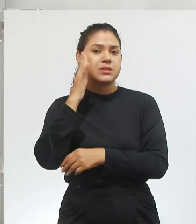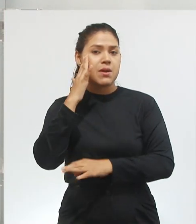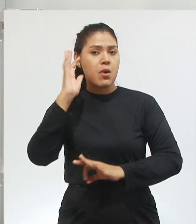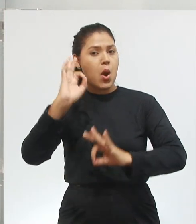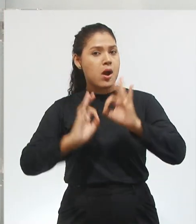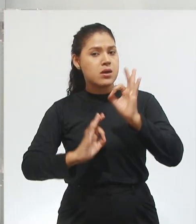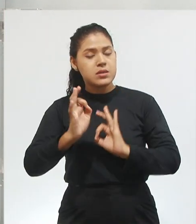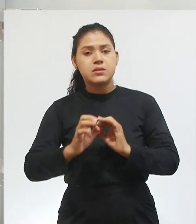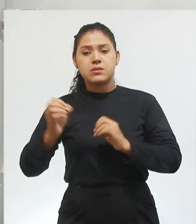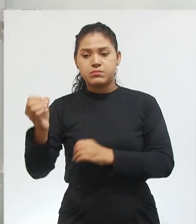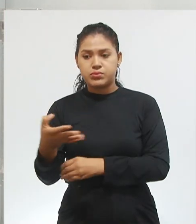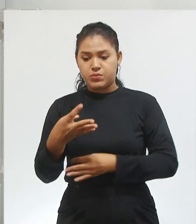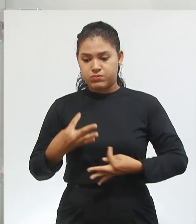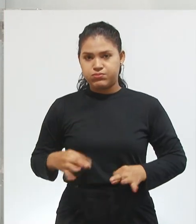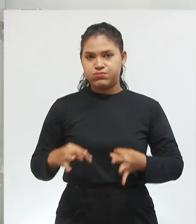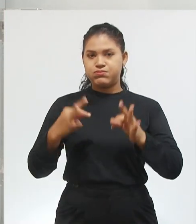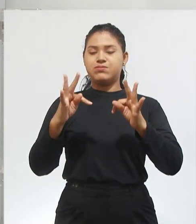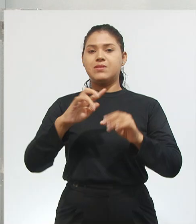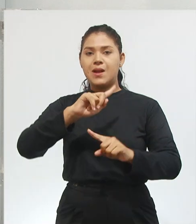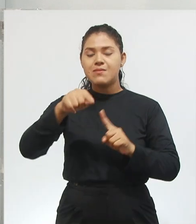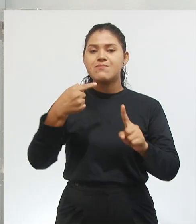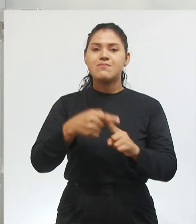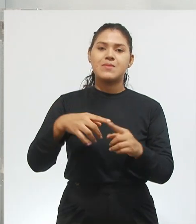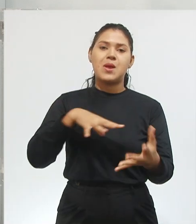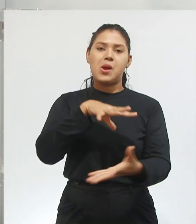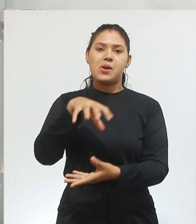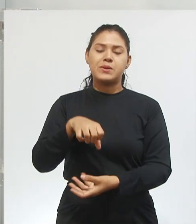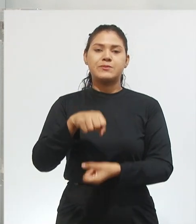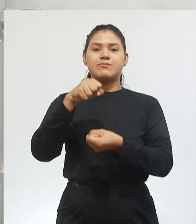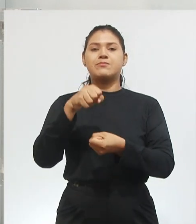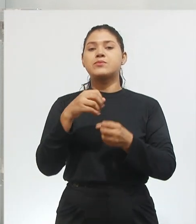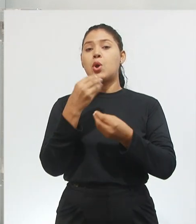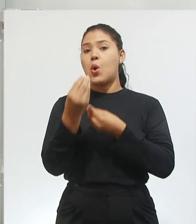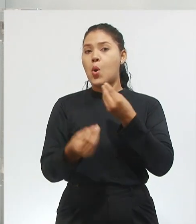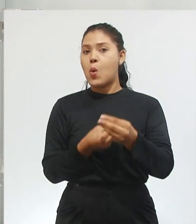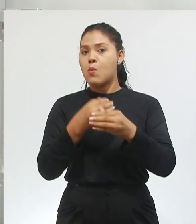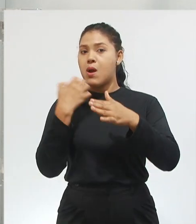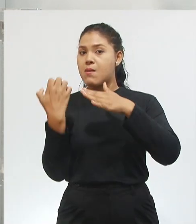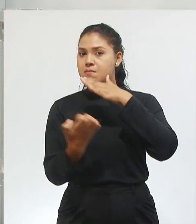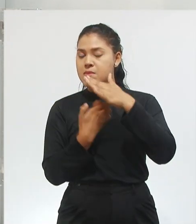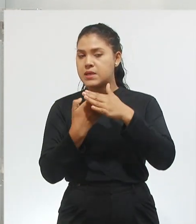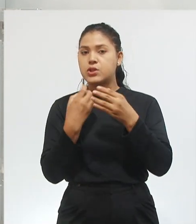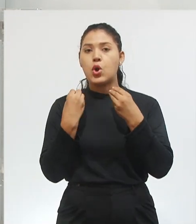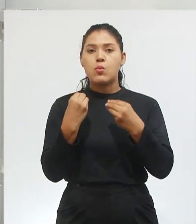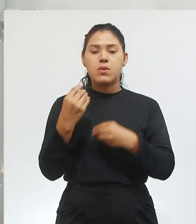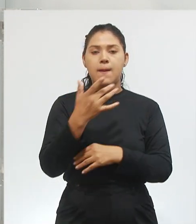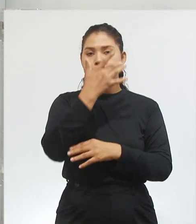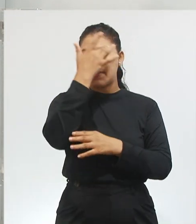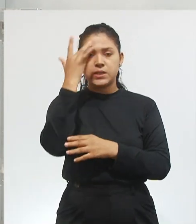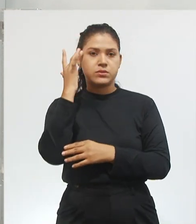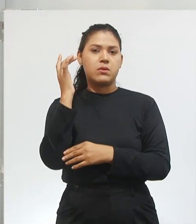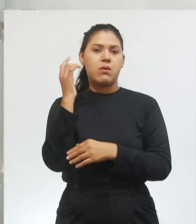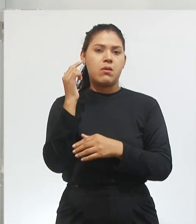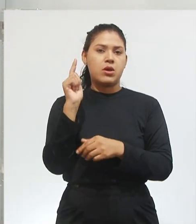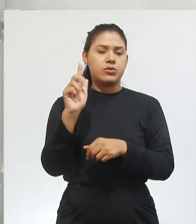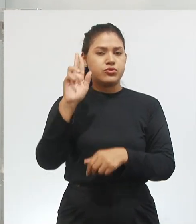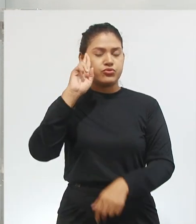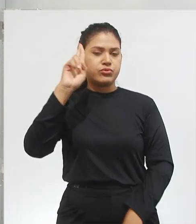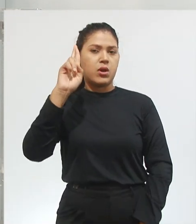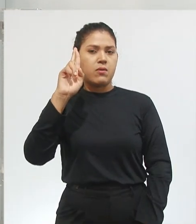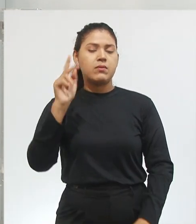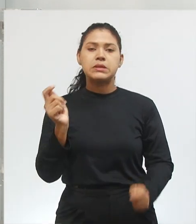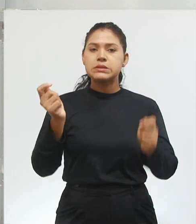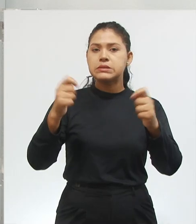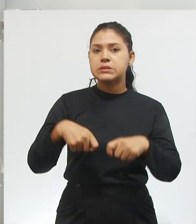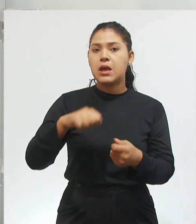inovação atrelada sustentabilidade e como que a empresa Como que o empresari Como que o organizacional